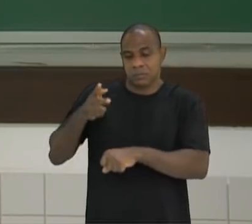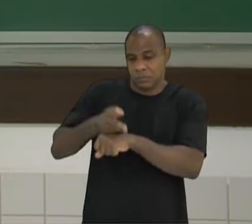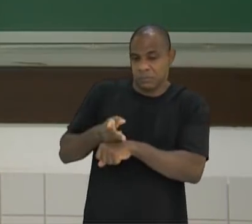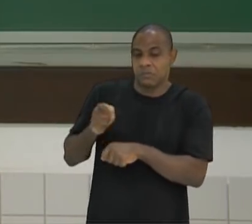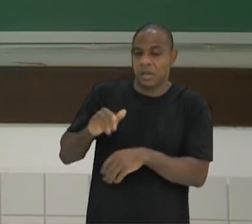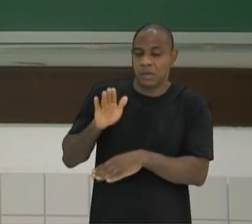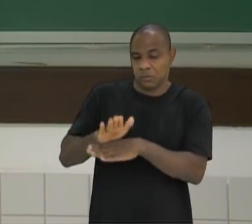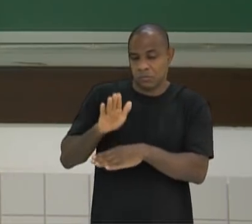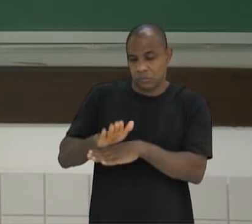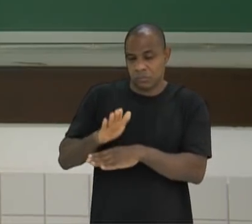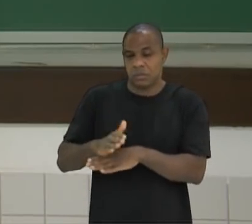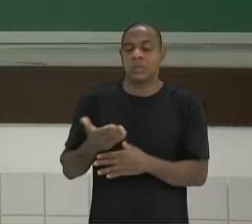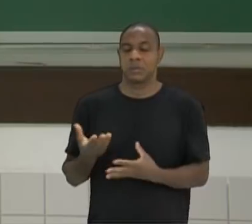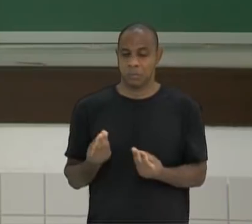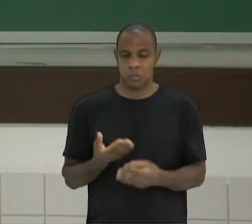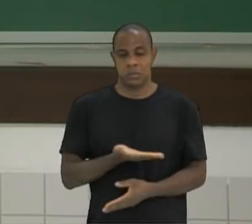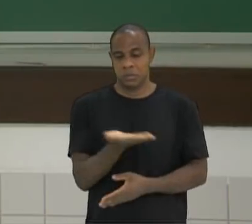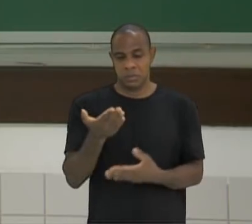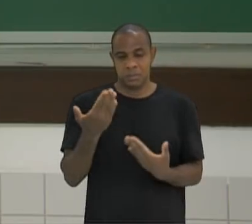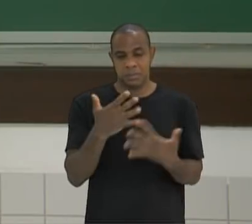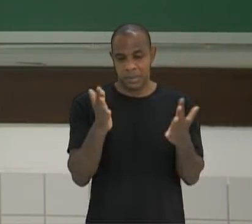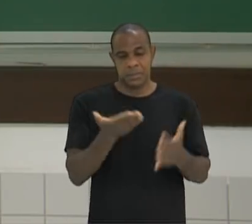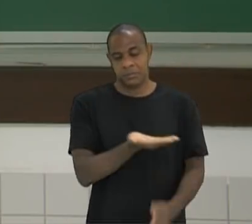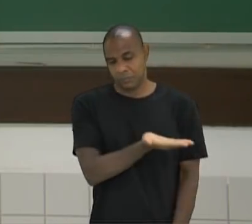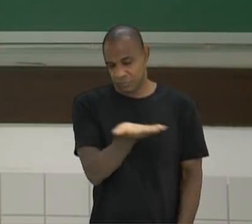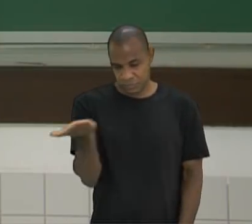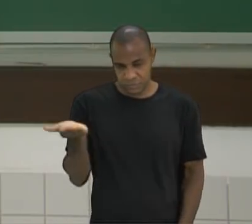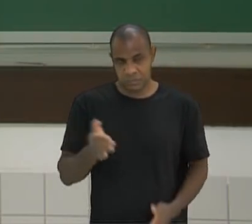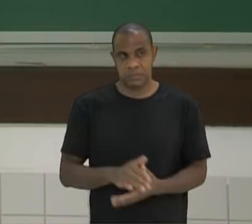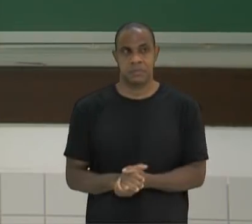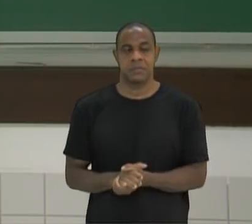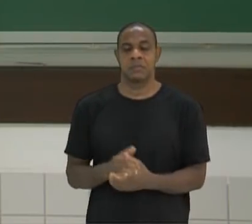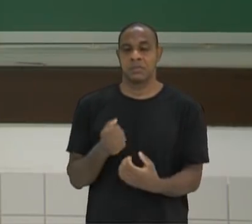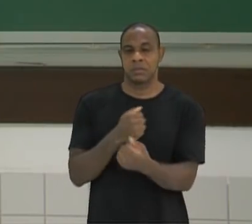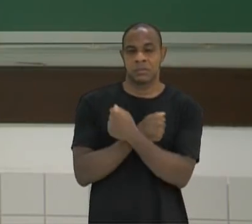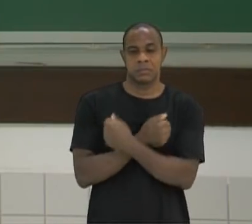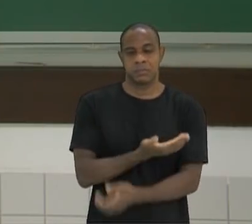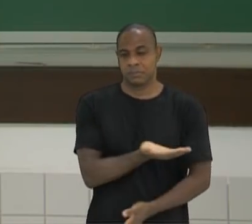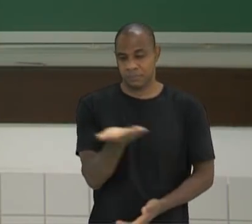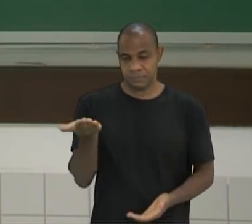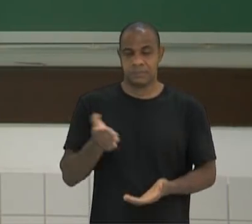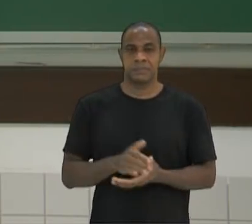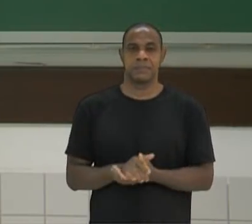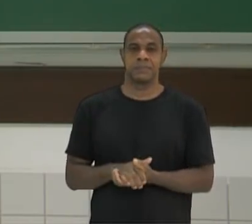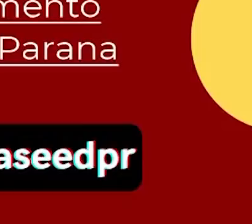contribuem muito. Então, parabéns a todos e todas e um abraço virtual.